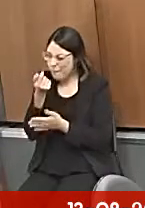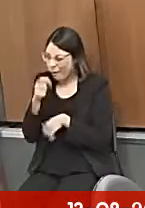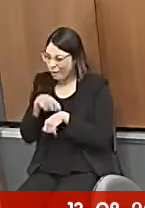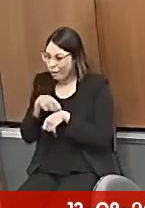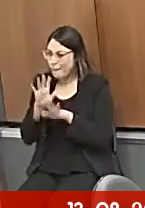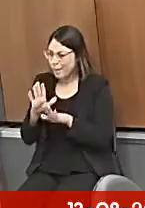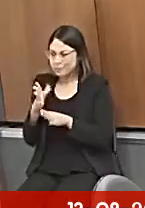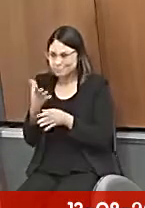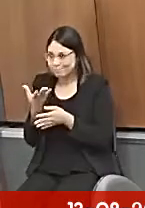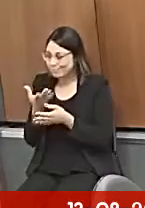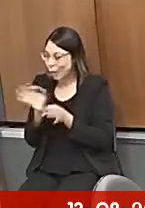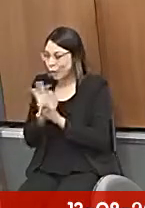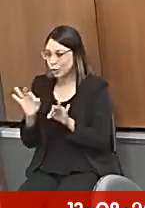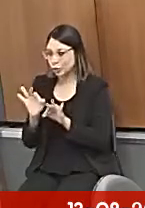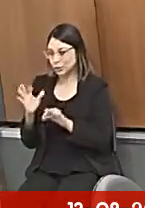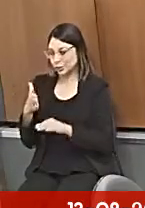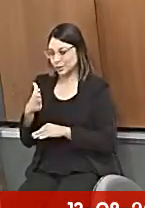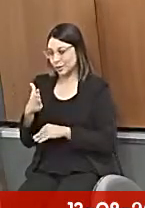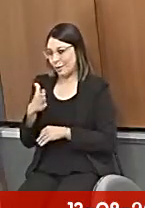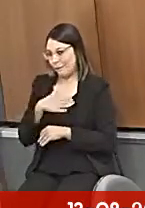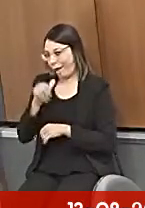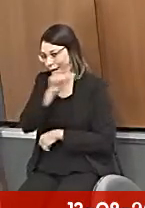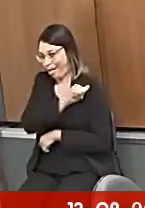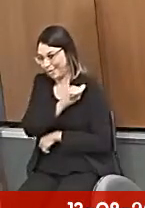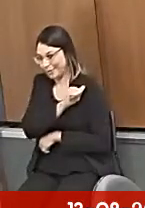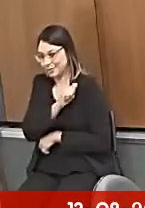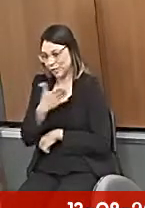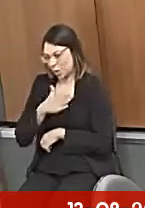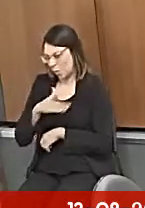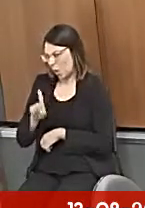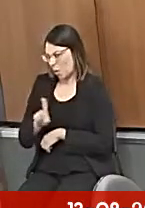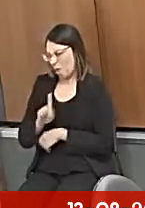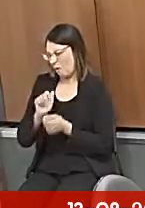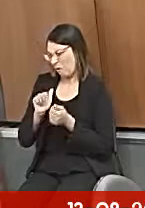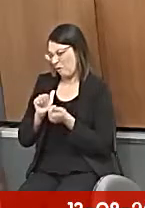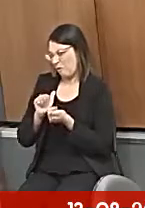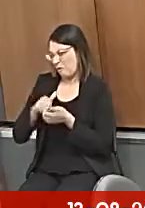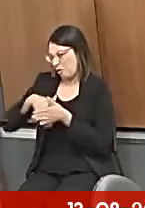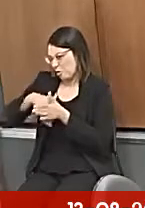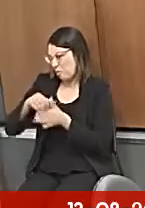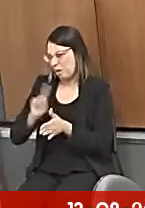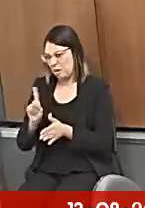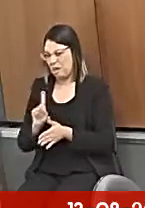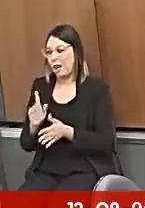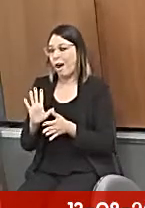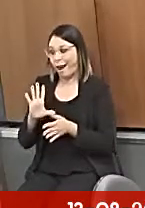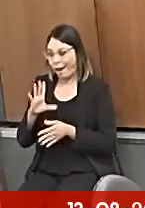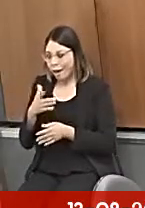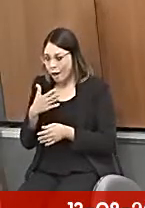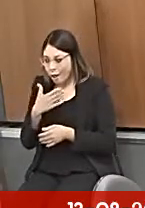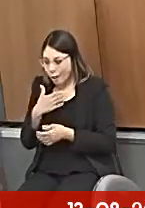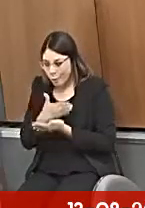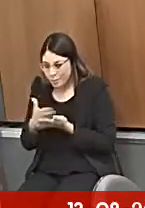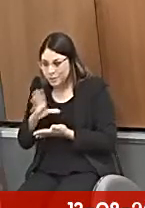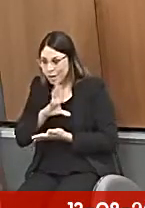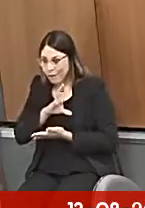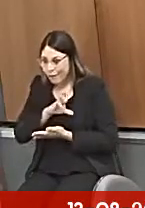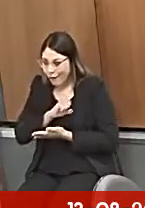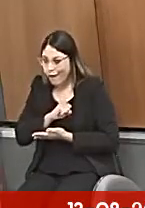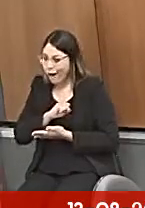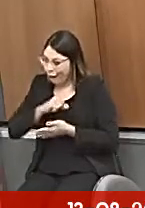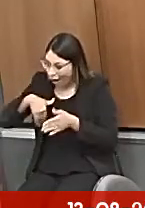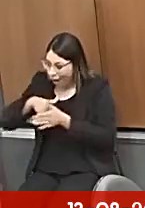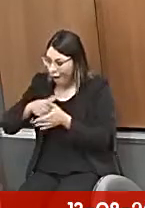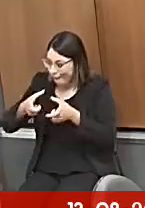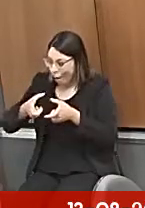muito rico meus meninos que não gostavam de muito de futebol passaram a gostar de chutar a bola como eles diziam